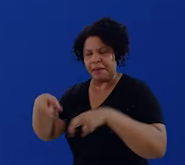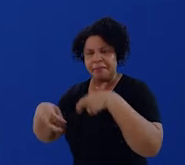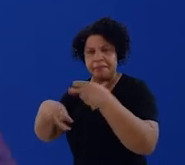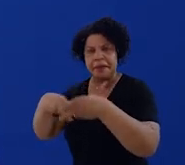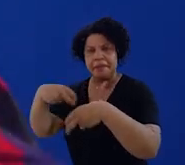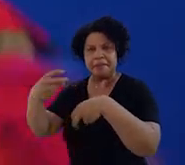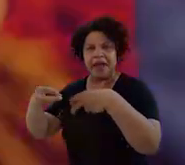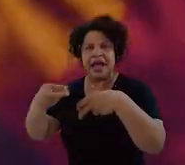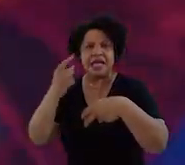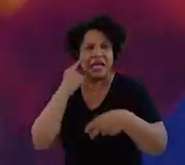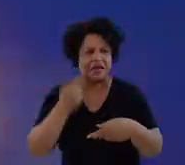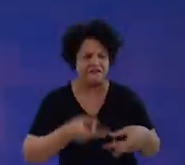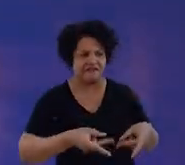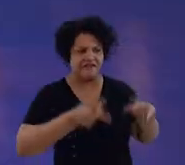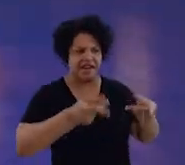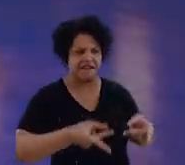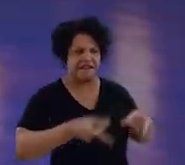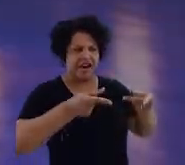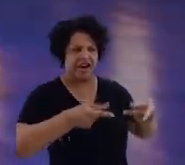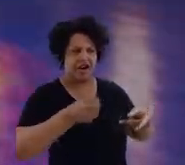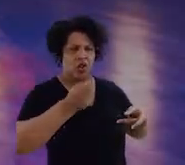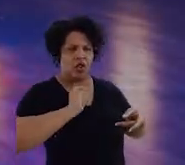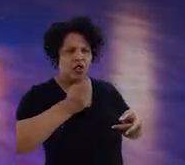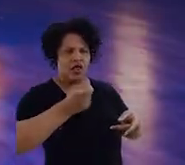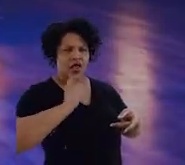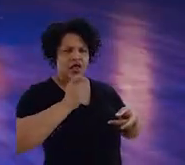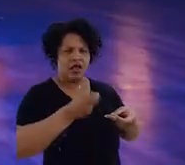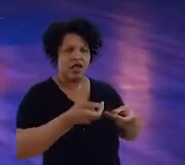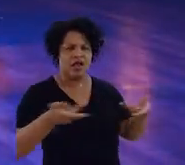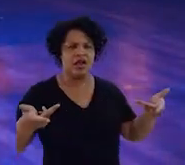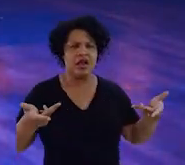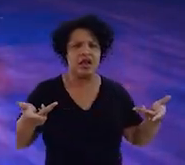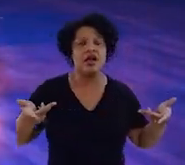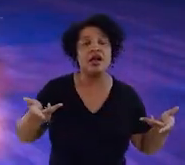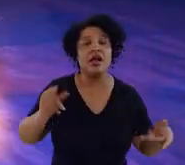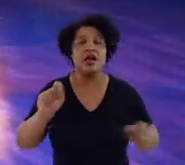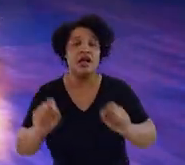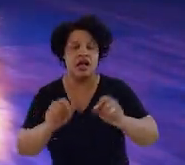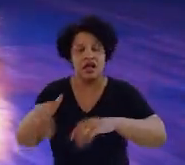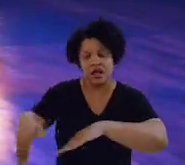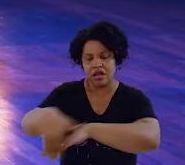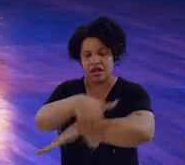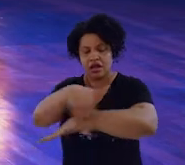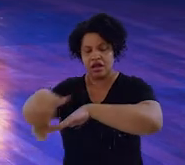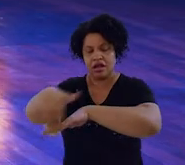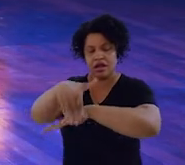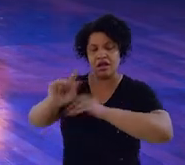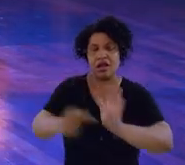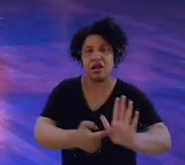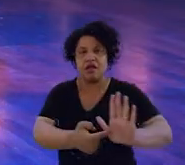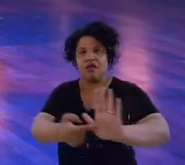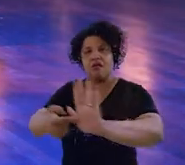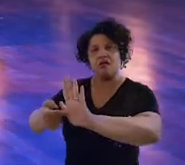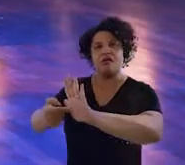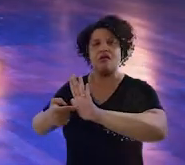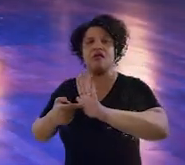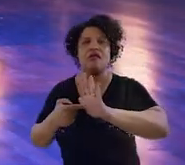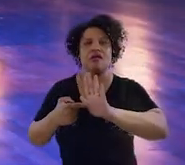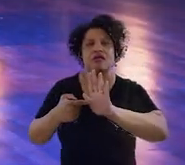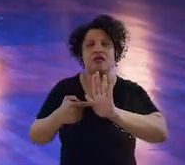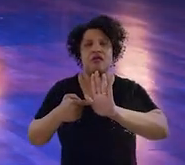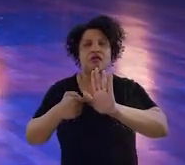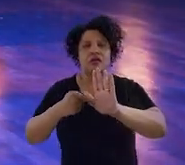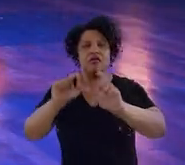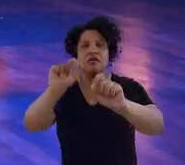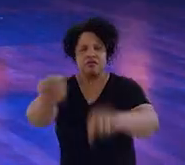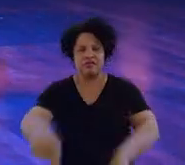vendida. E nem esquerda nem direita, porque o gueto não aguenta mais ser a carne ofendida. E nem esquerda nem direita, porque o gueto não aguenta mais toda